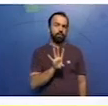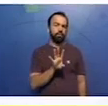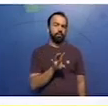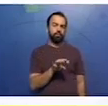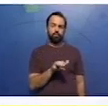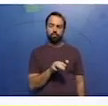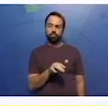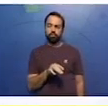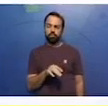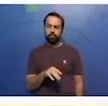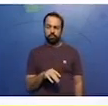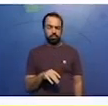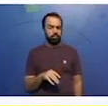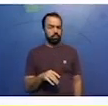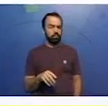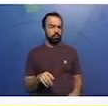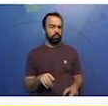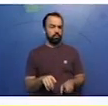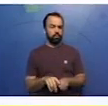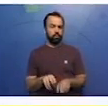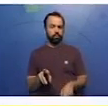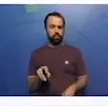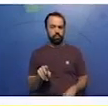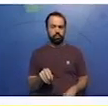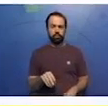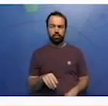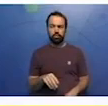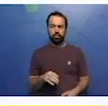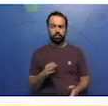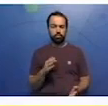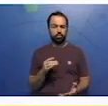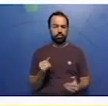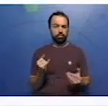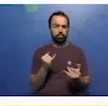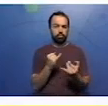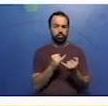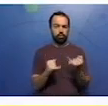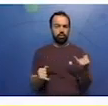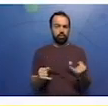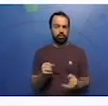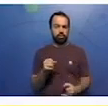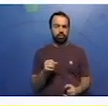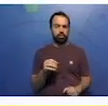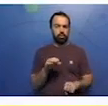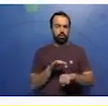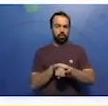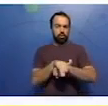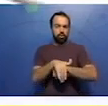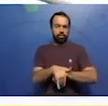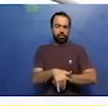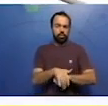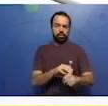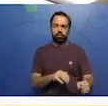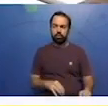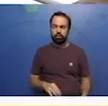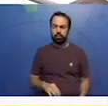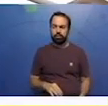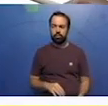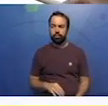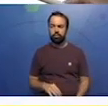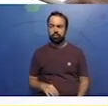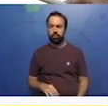observar um relógio analógico. No digital, nós não temos esse problema. Ele marca certinho. Olha